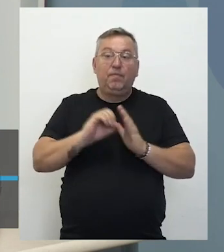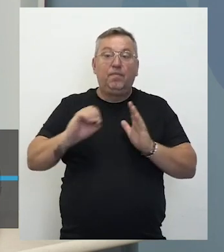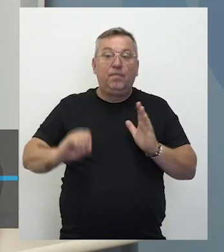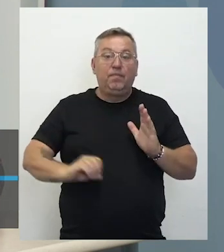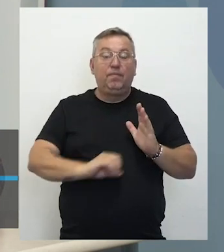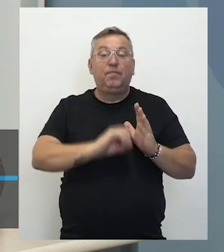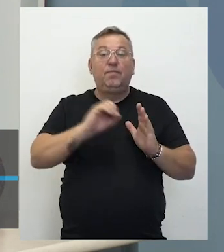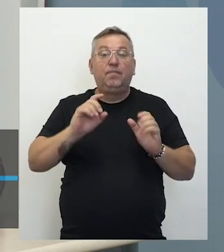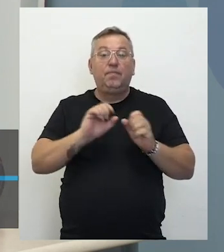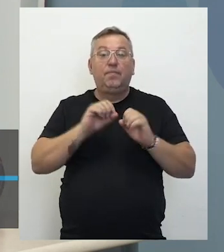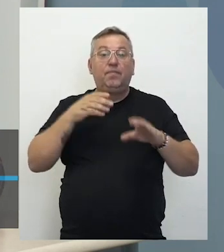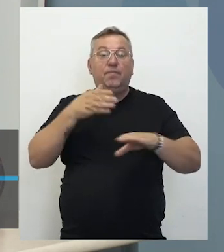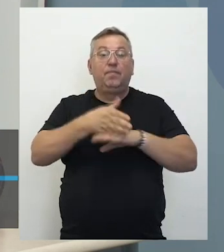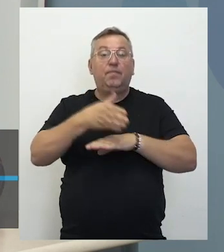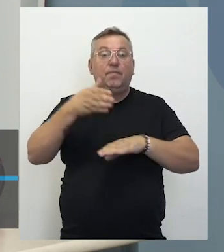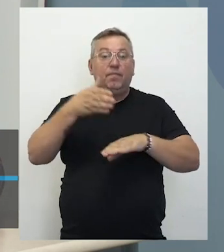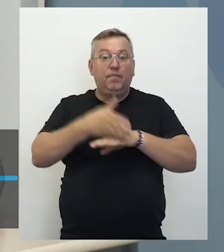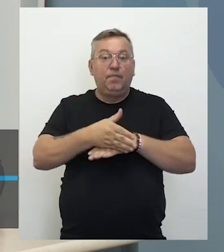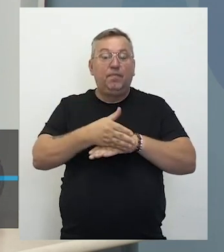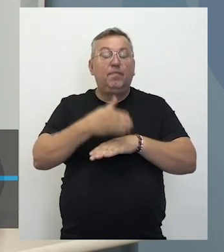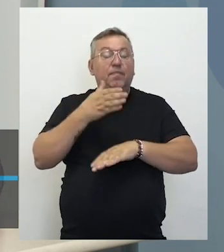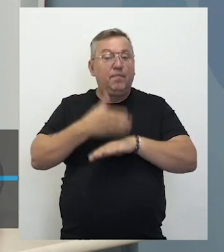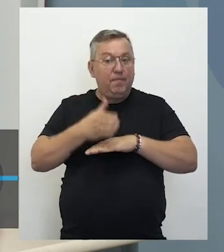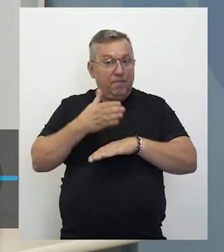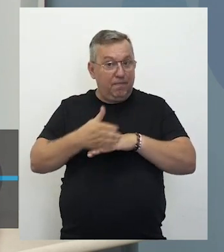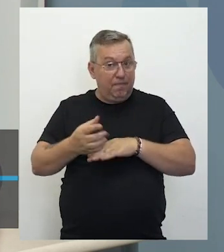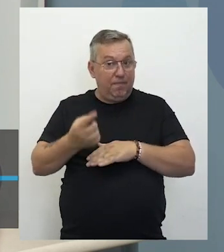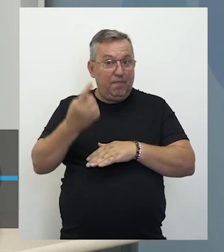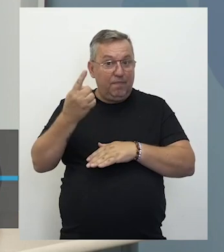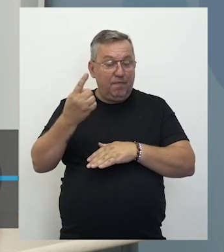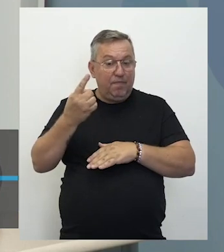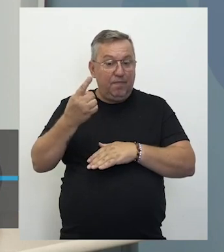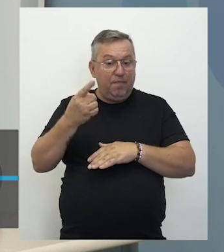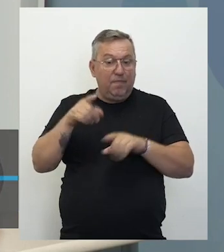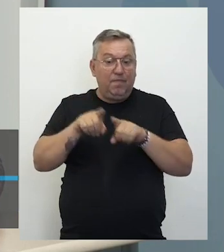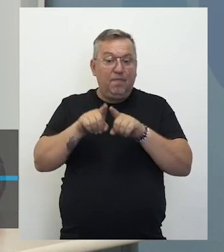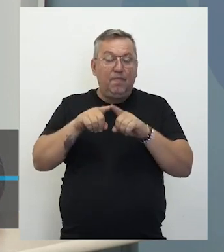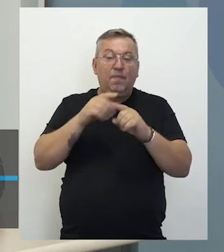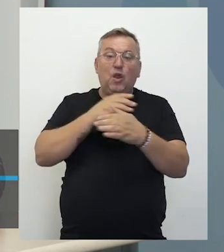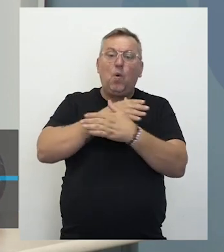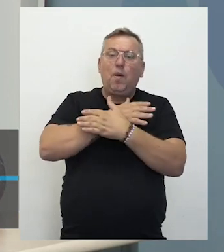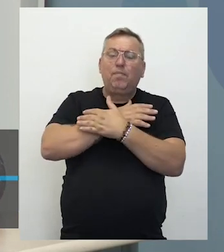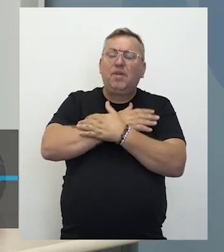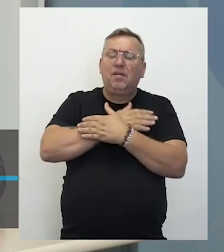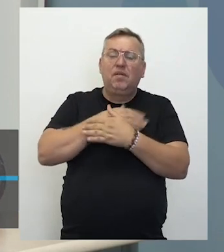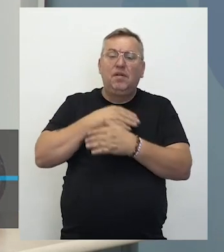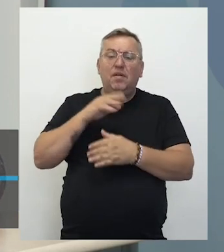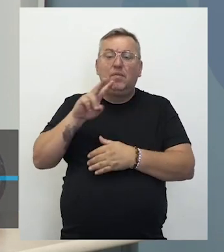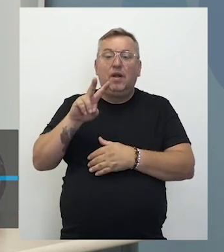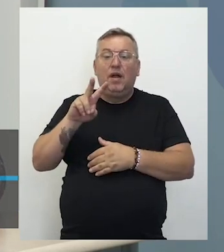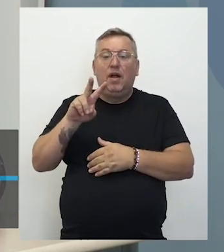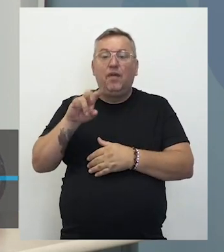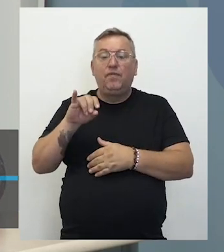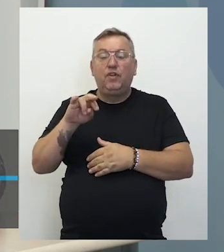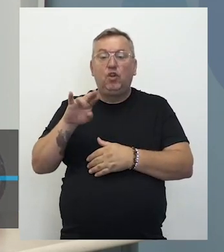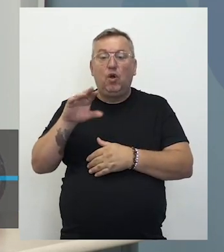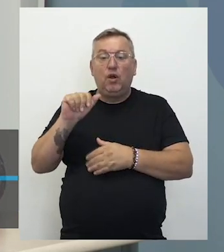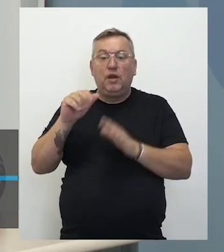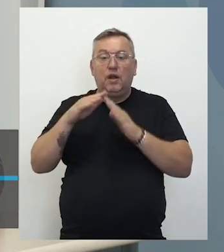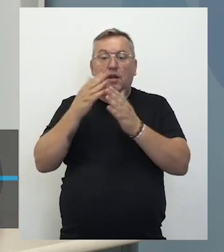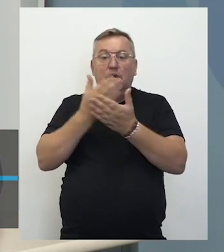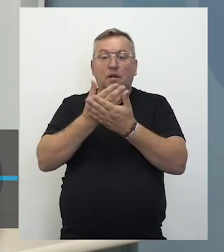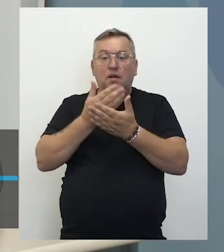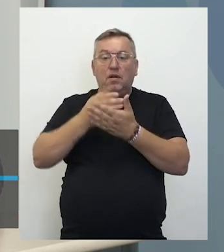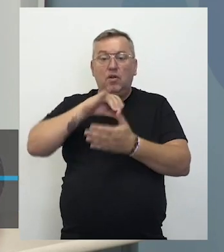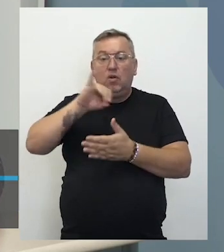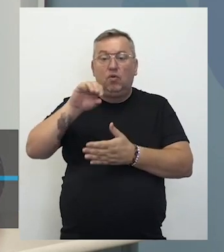que participe dessa atividade 1. Em especial, queria mandar aí um abraço para a estudante Vitória, da Escola José